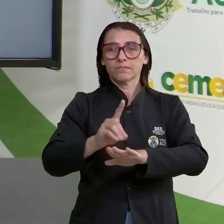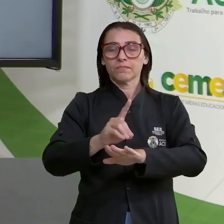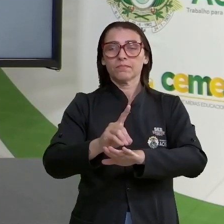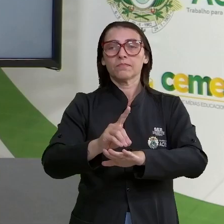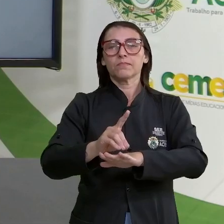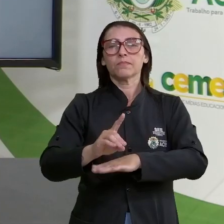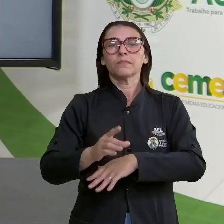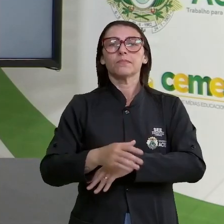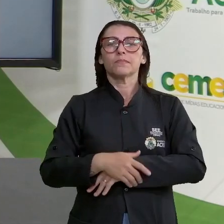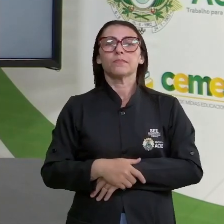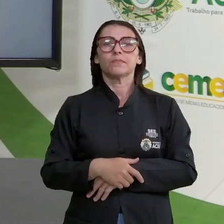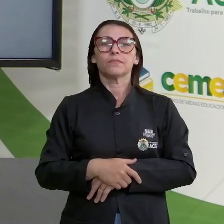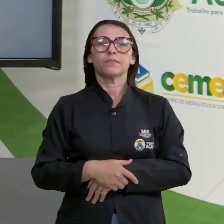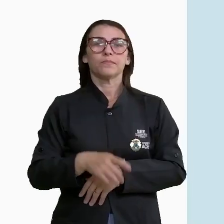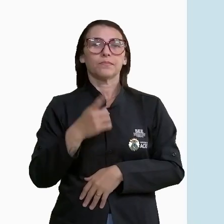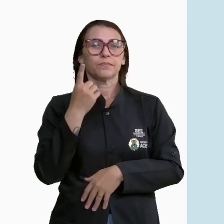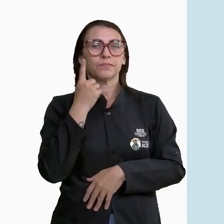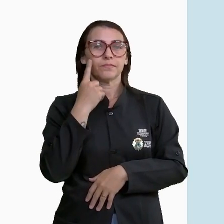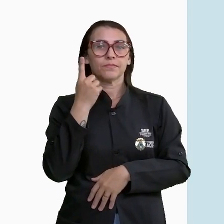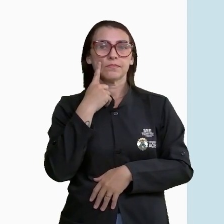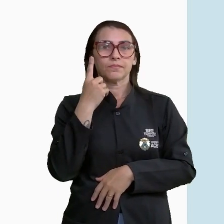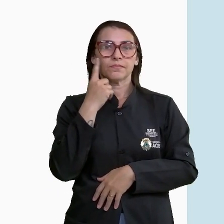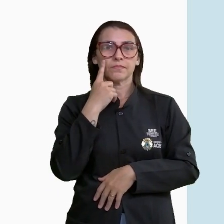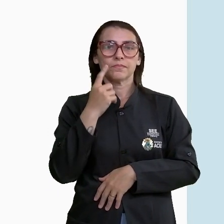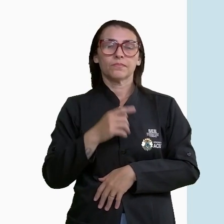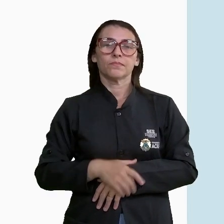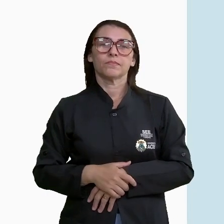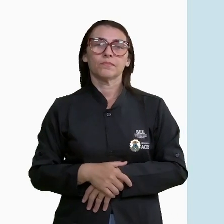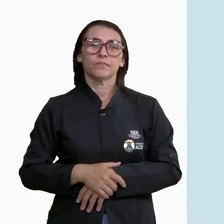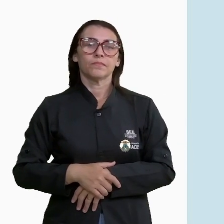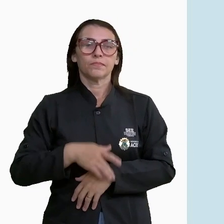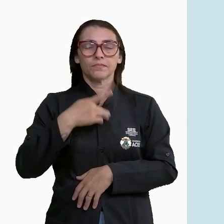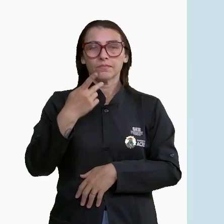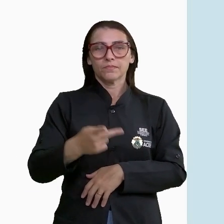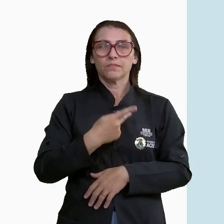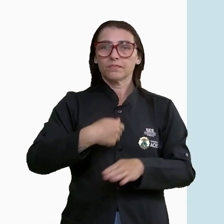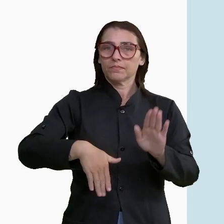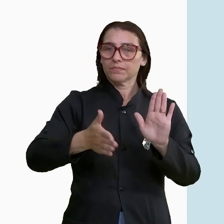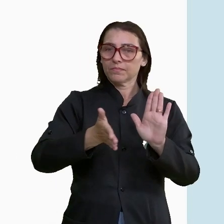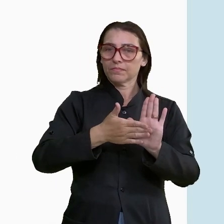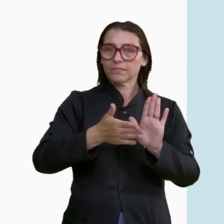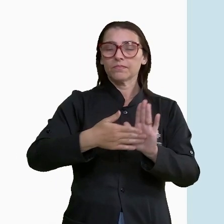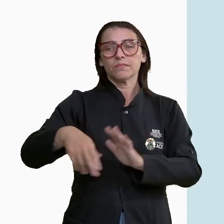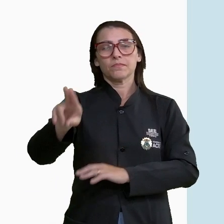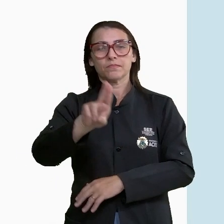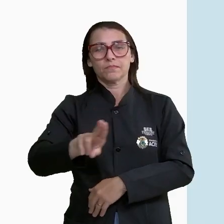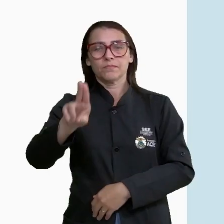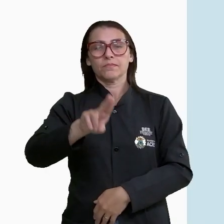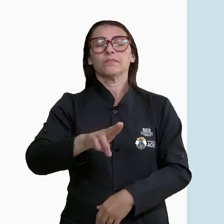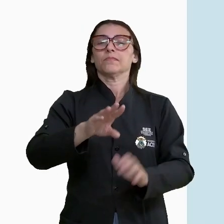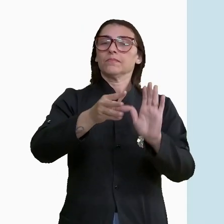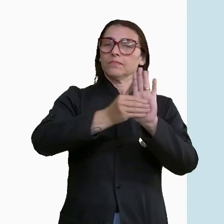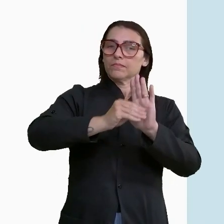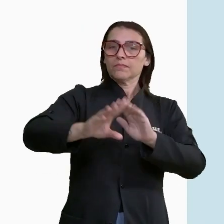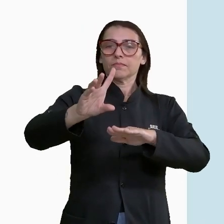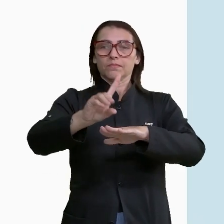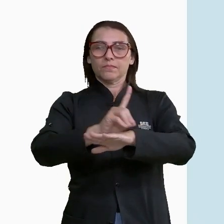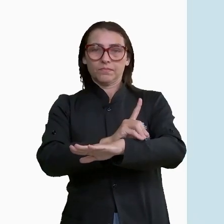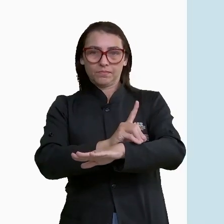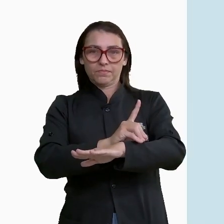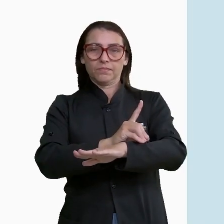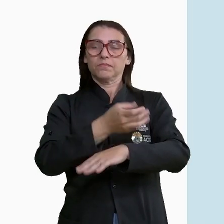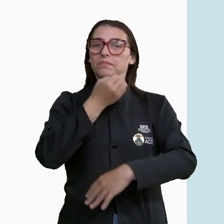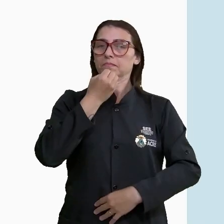seguir então? Olha aí para a nossa tela. Para a gente falar de estética e consumo, as mídias digitais, elas são